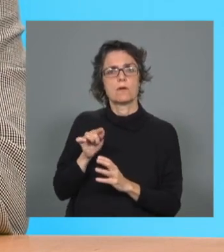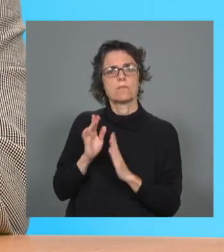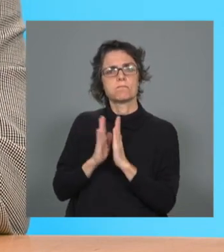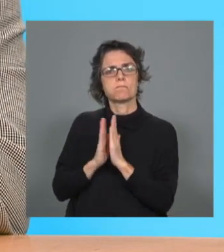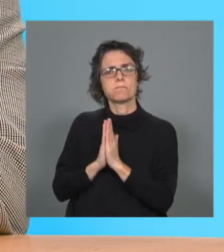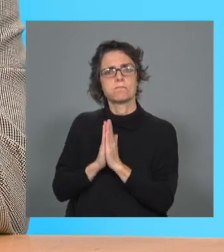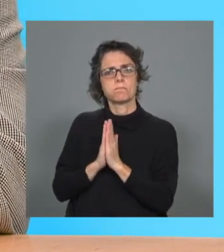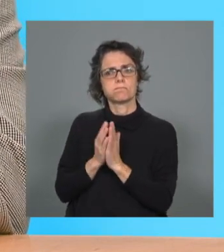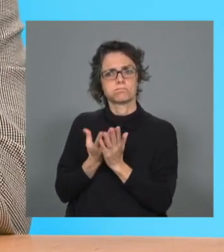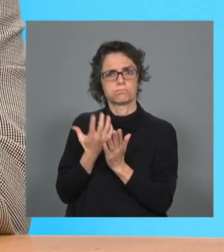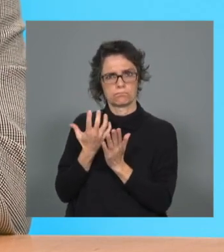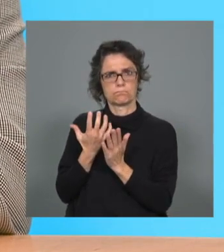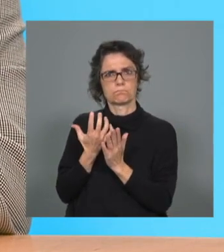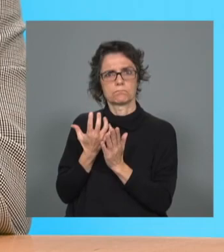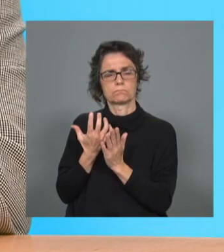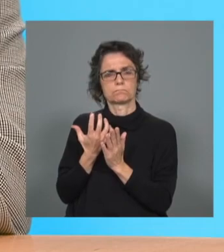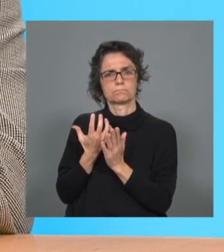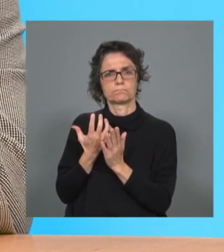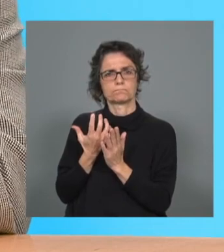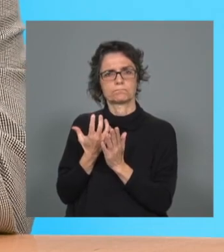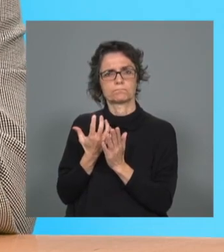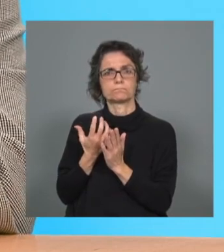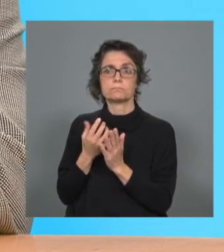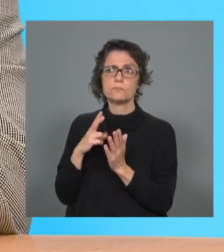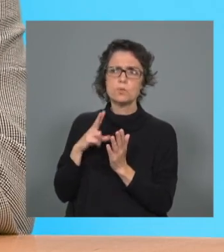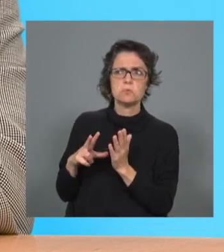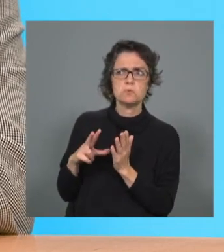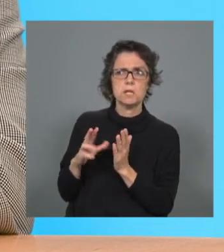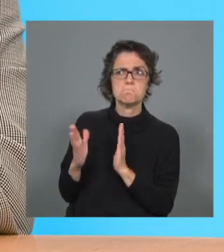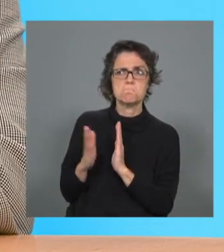religiosidade, isso é uma coisa que é claríssimo. Portugal está ali, por